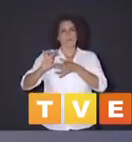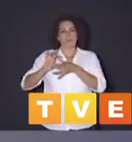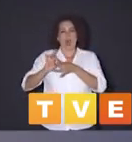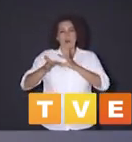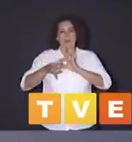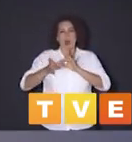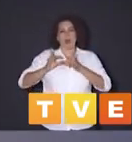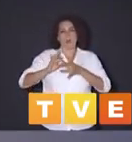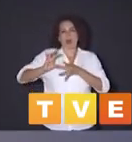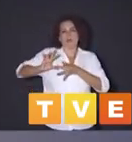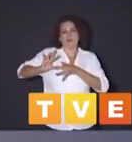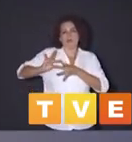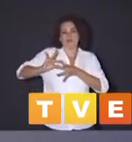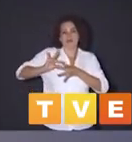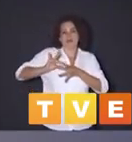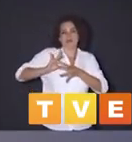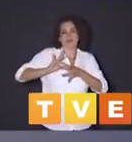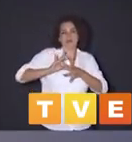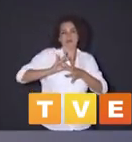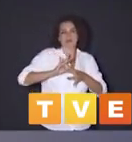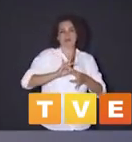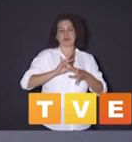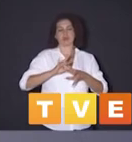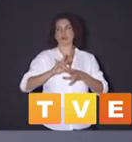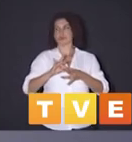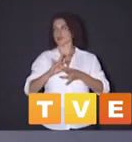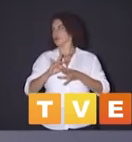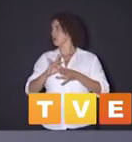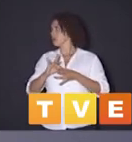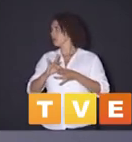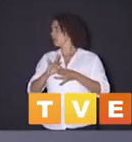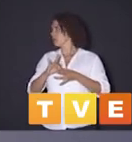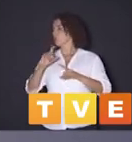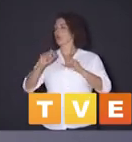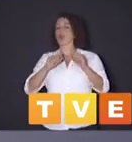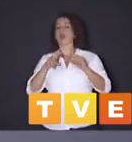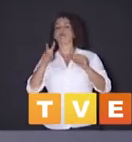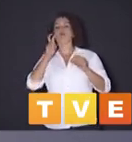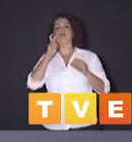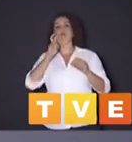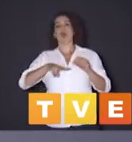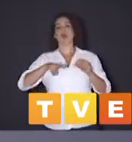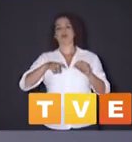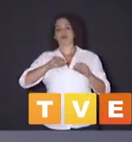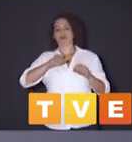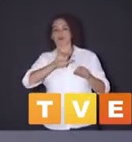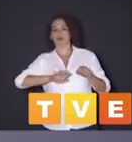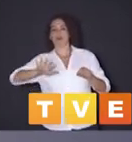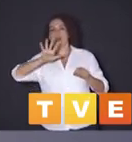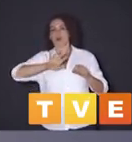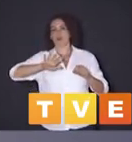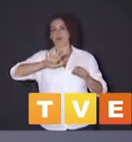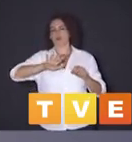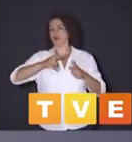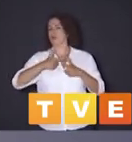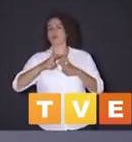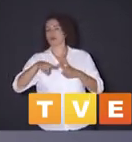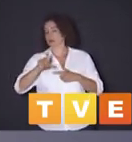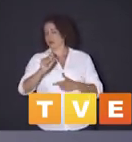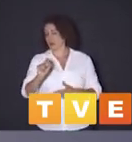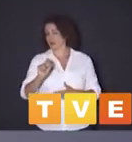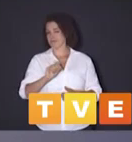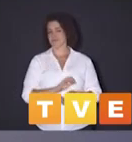né a aaa o que o que ele viu naquela imagem está o problema é que